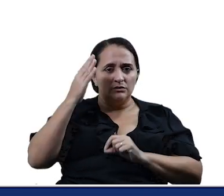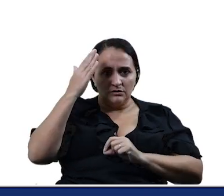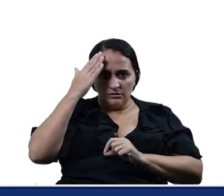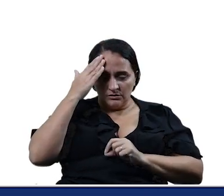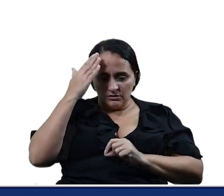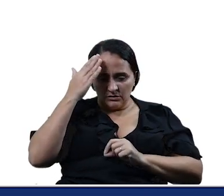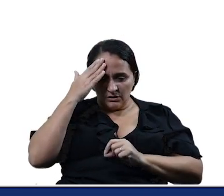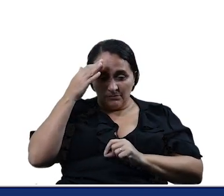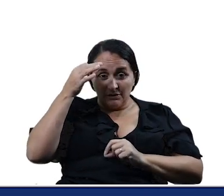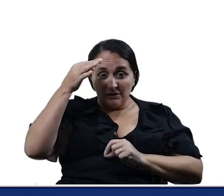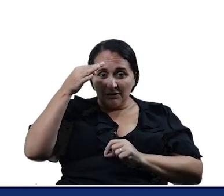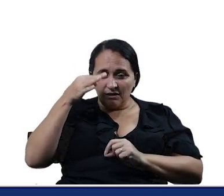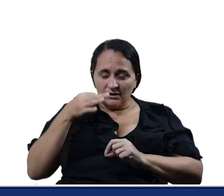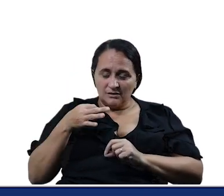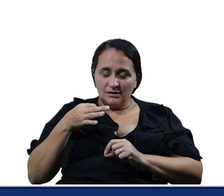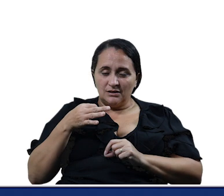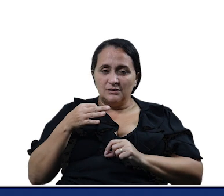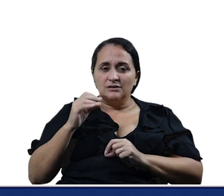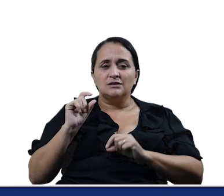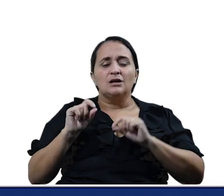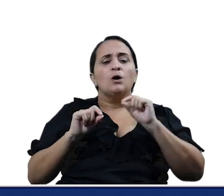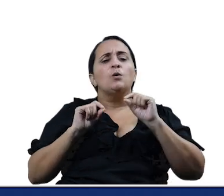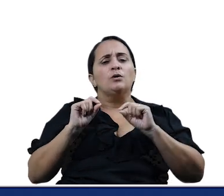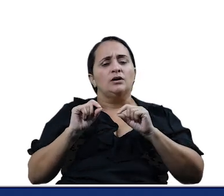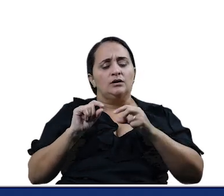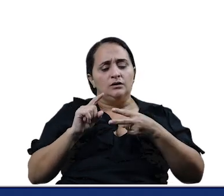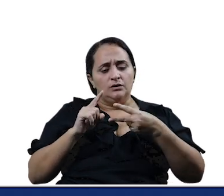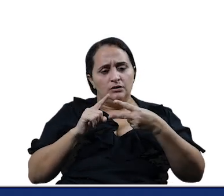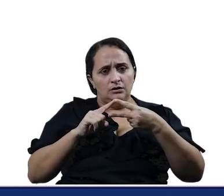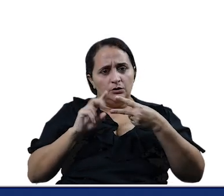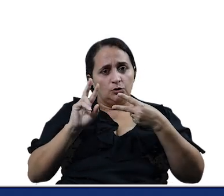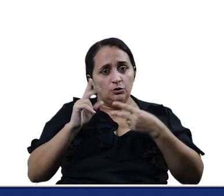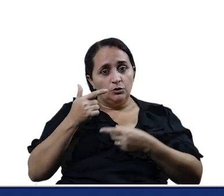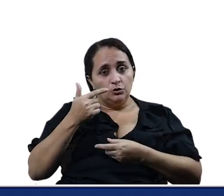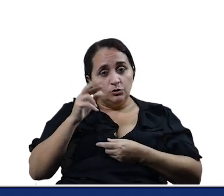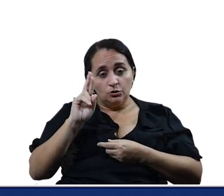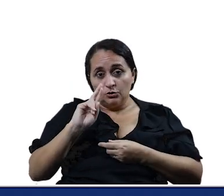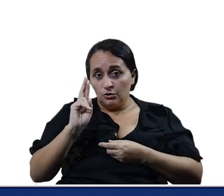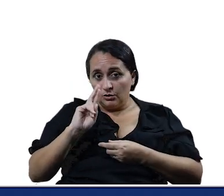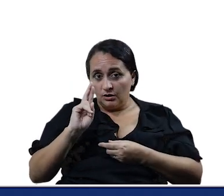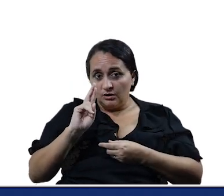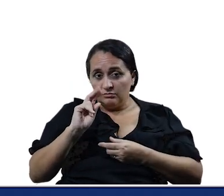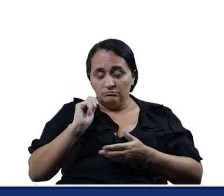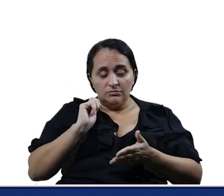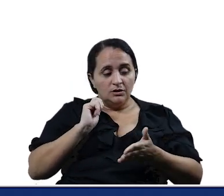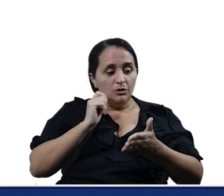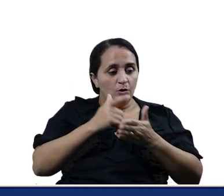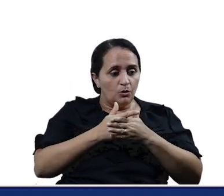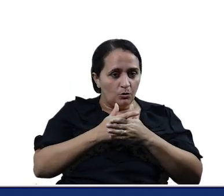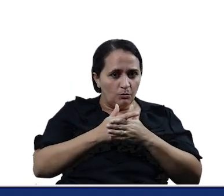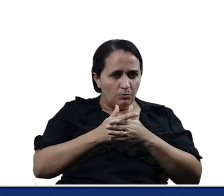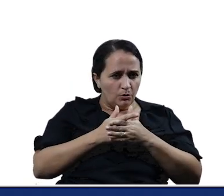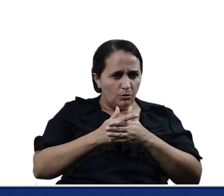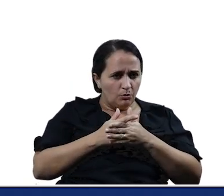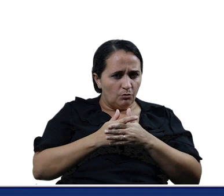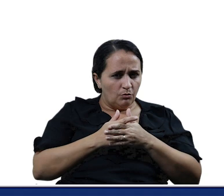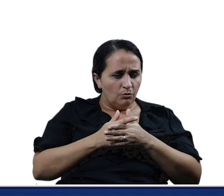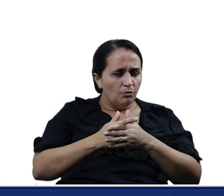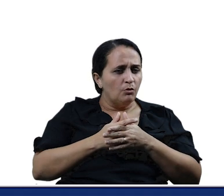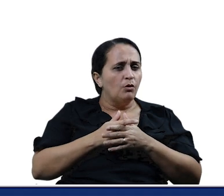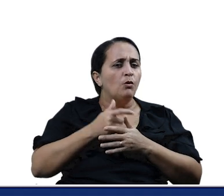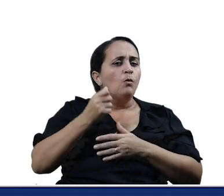problema diz, é que desses R$2 ele gastou com uma paçoca de 80 centavos.